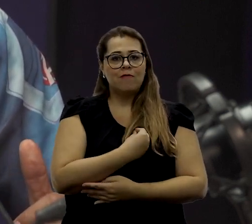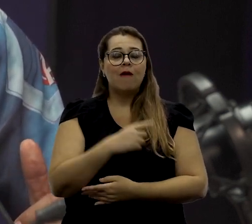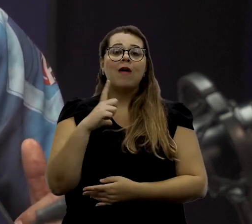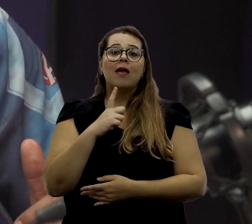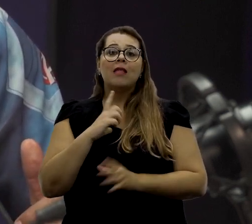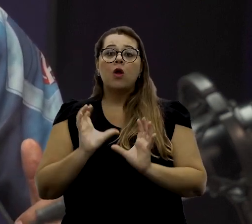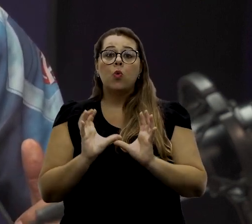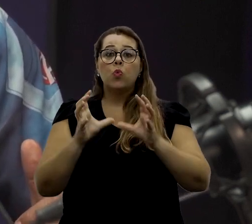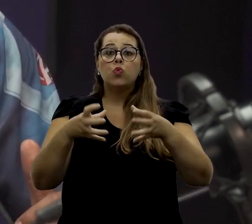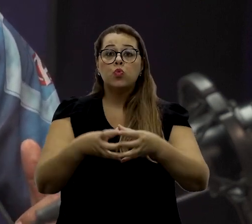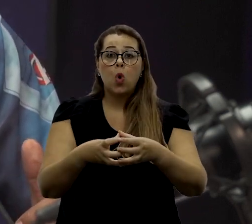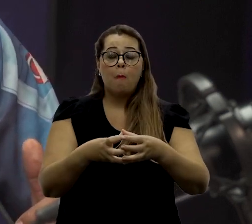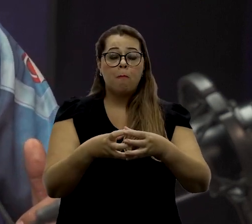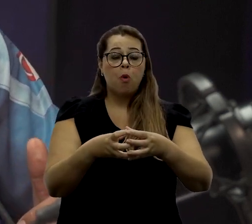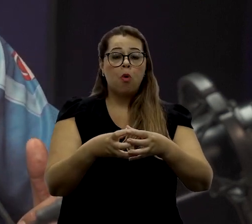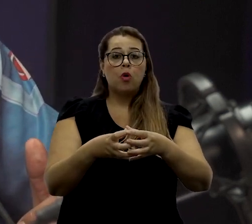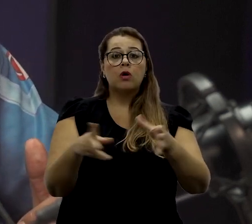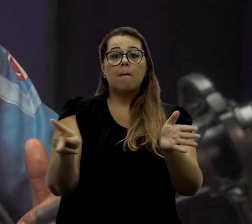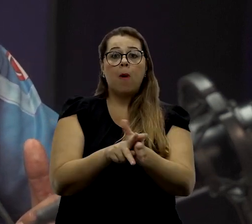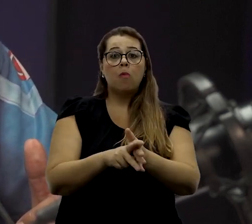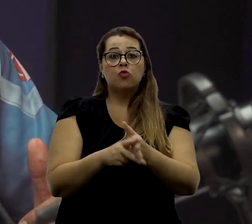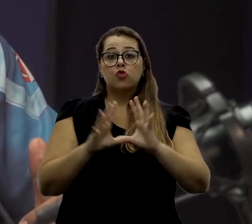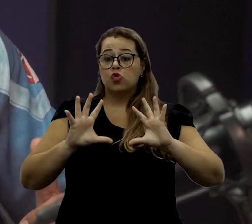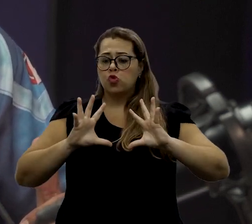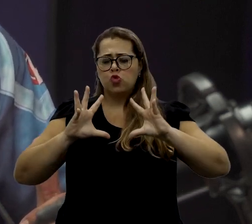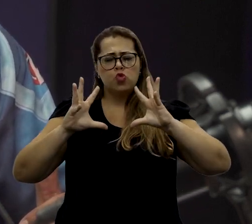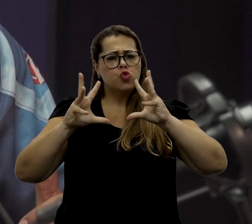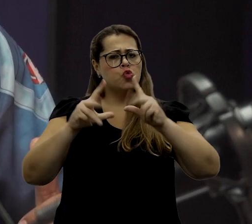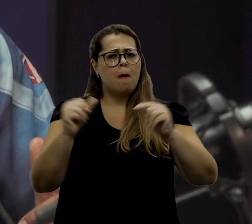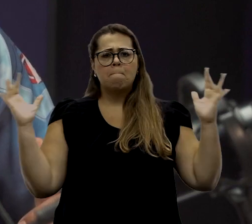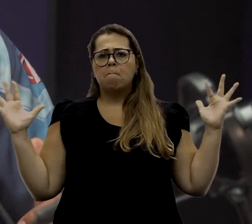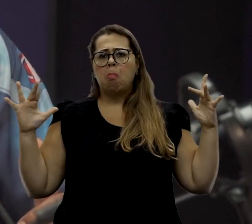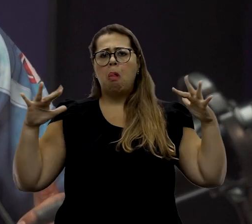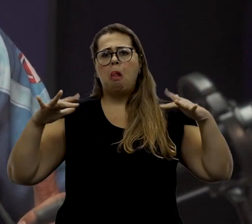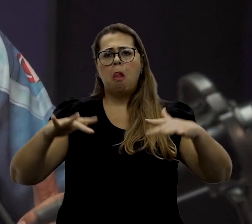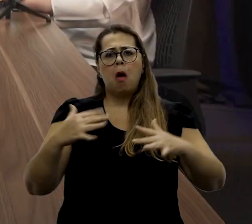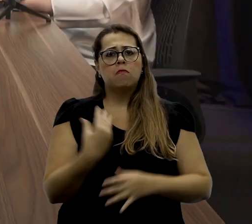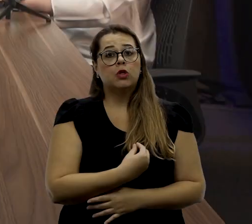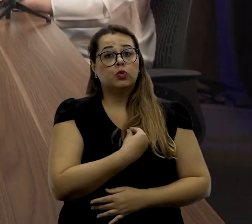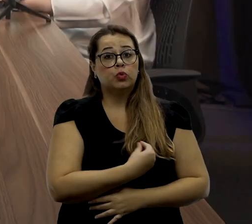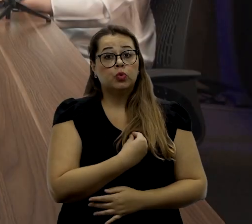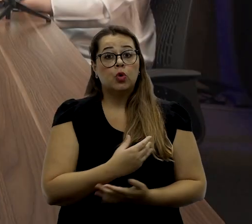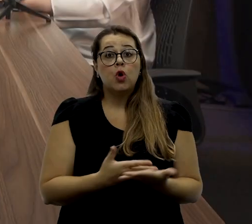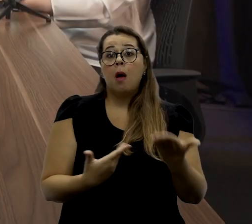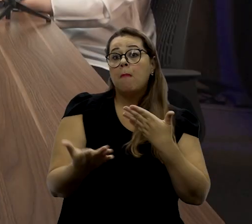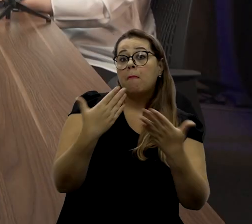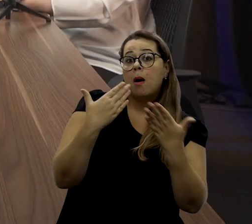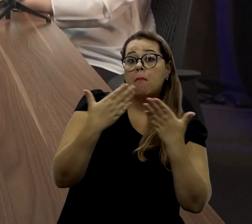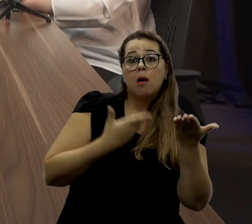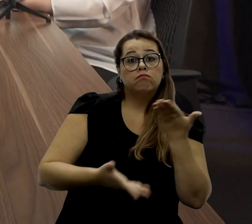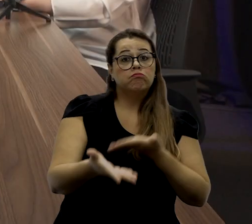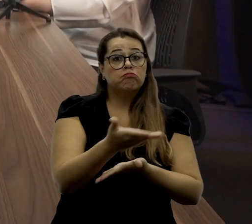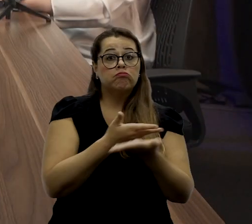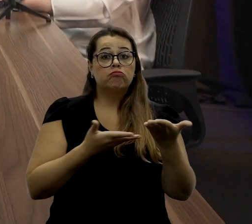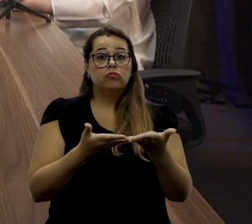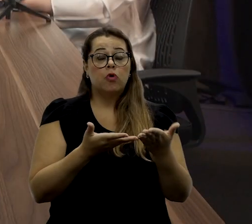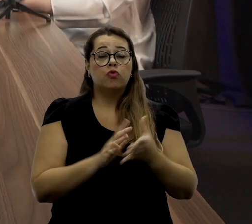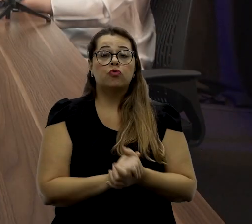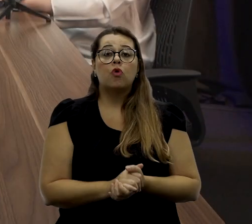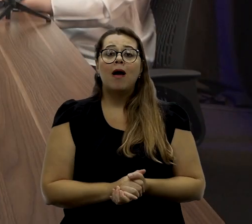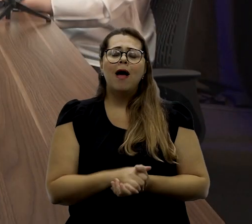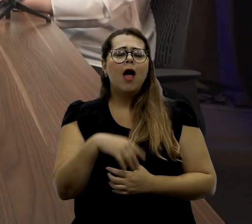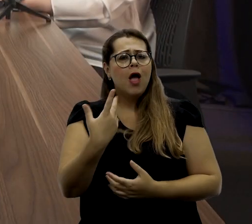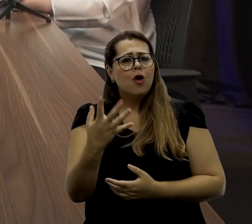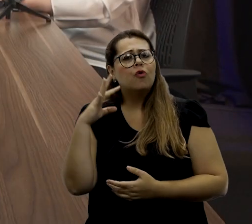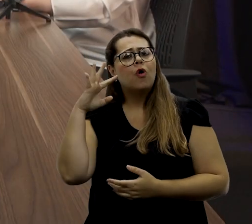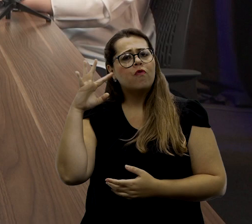como se fosse um grupo operativo. Eles conversam sobre a vida, conversam sobre os seus desafios, sobre as suas dificuldades. E quando eu começo a ouvir o outro, eu